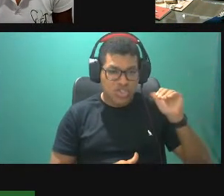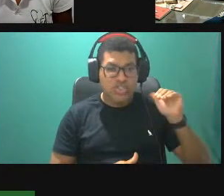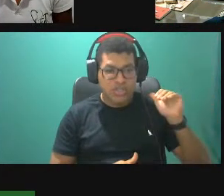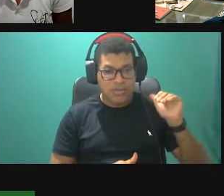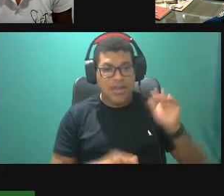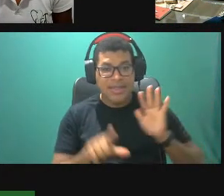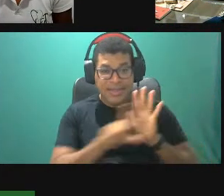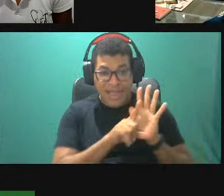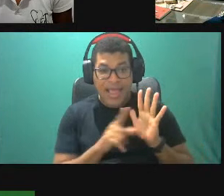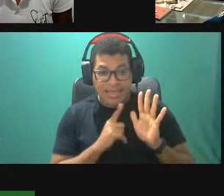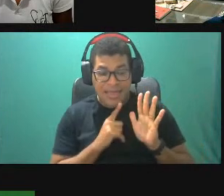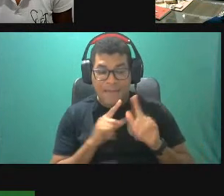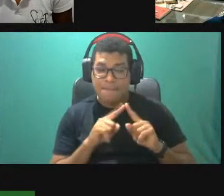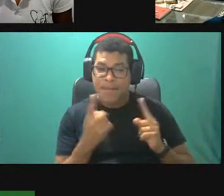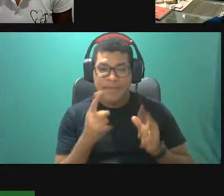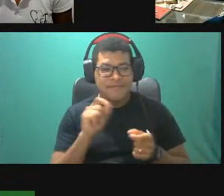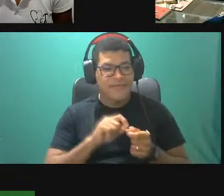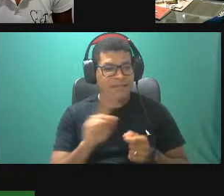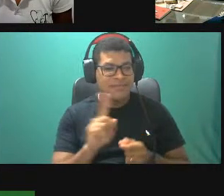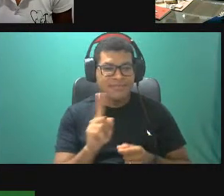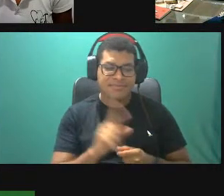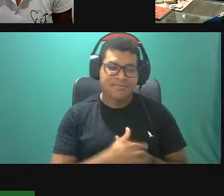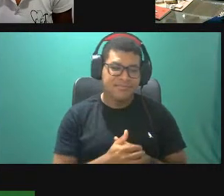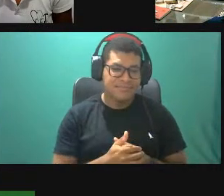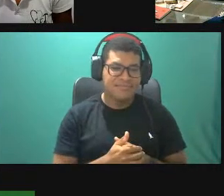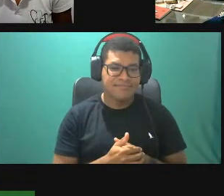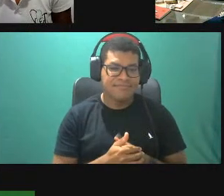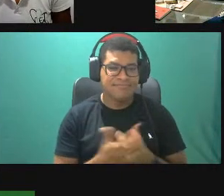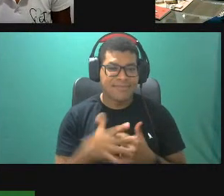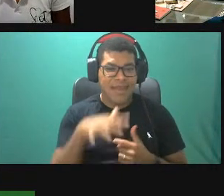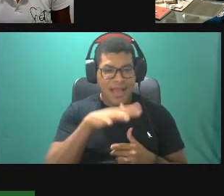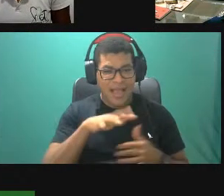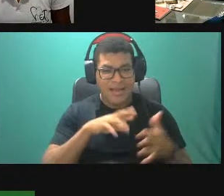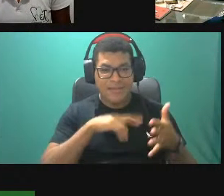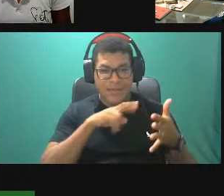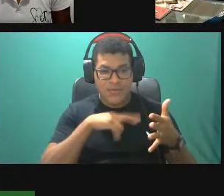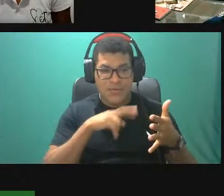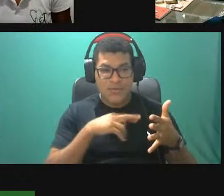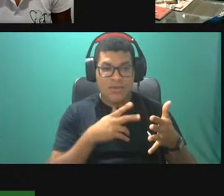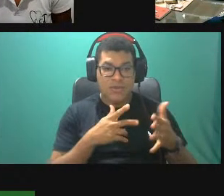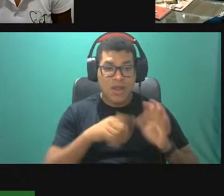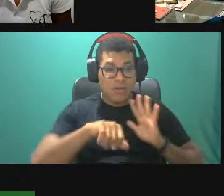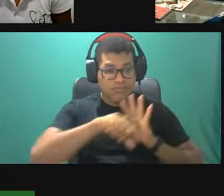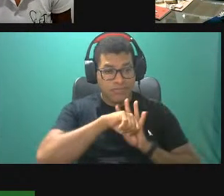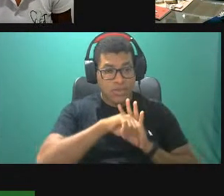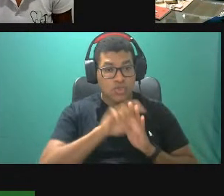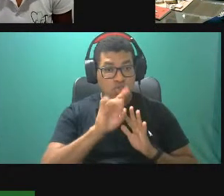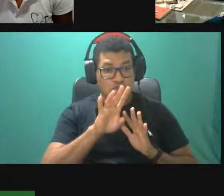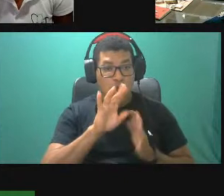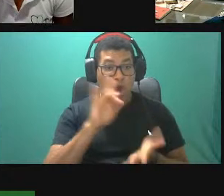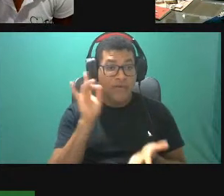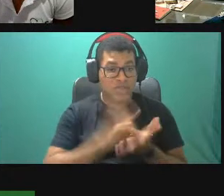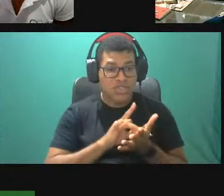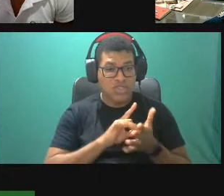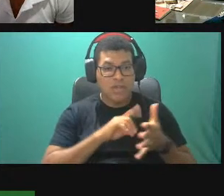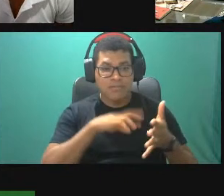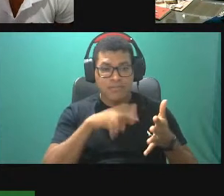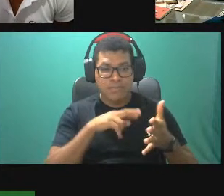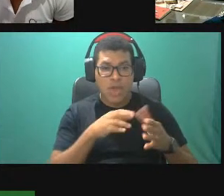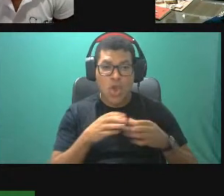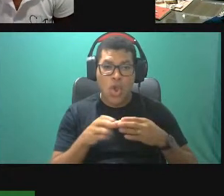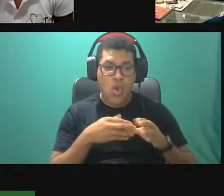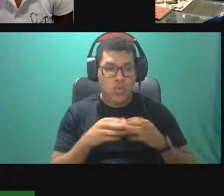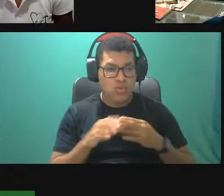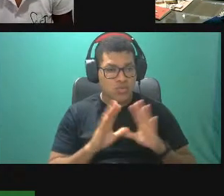legislação, mas não é feito normalmente, tá? Na área pericial, criminal, é só o perito oficial concursado,